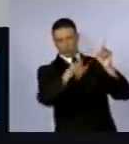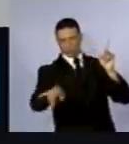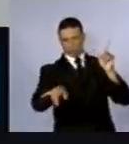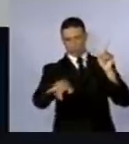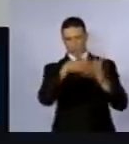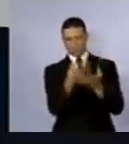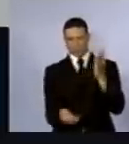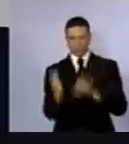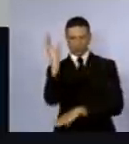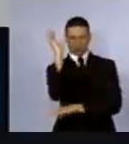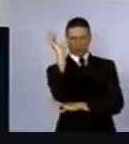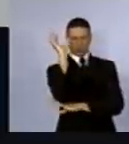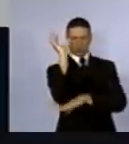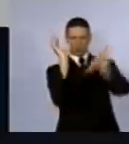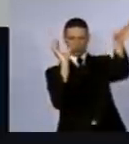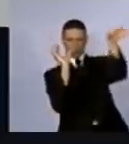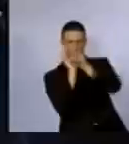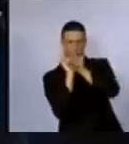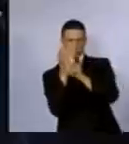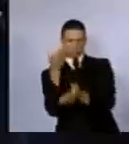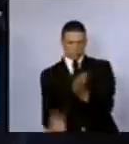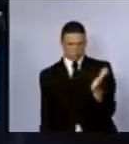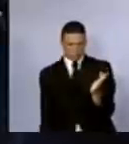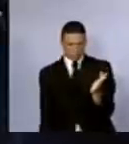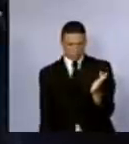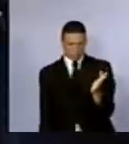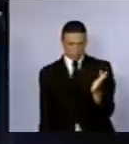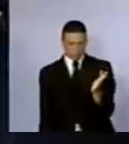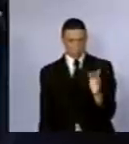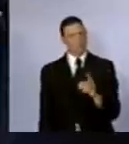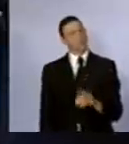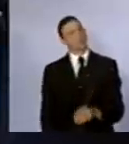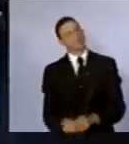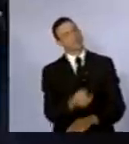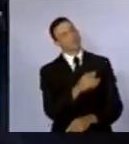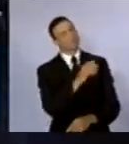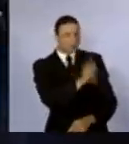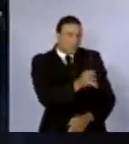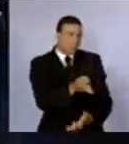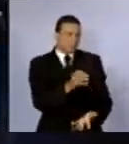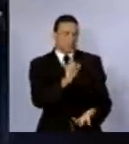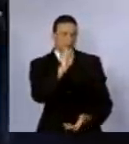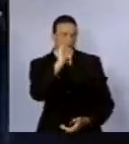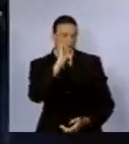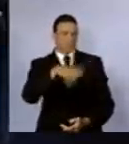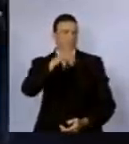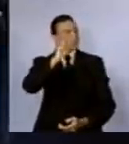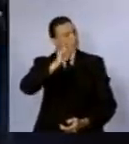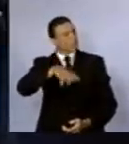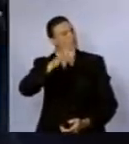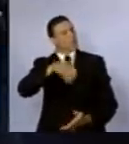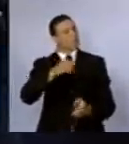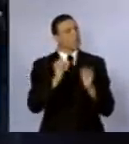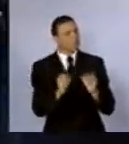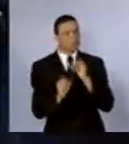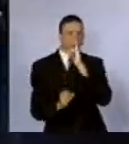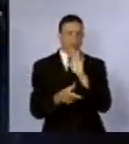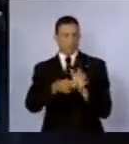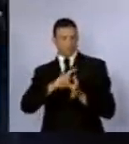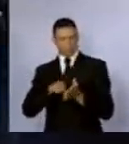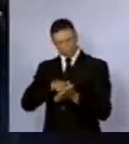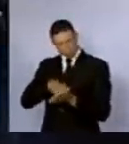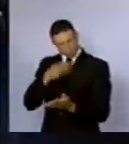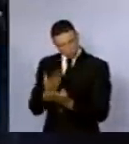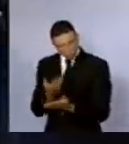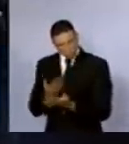as antenas, enfim, é isso? Não, não. Pode haver, né, claro, interferências. Isso tudo é estudado, né, no momento